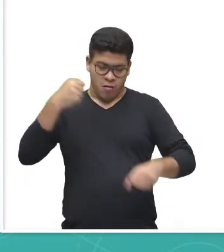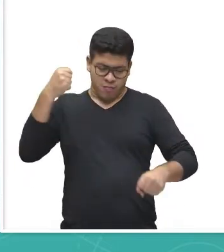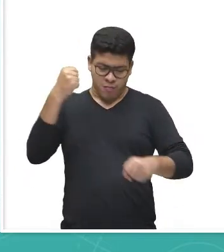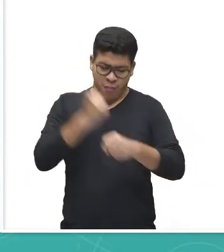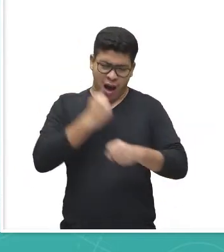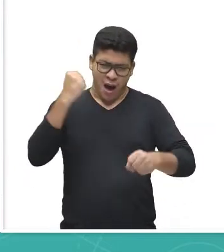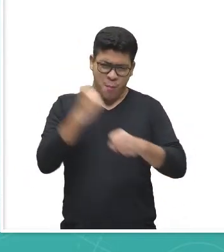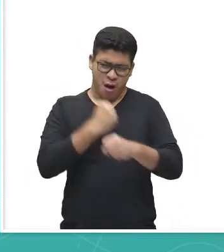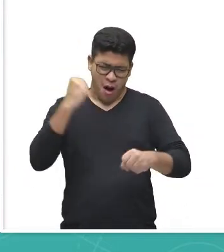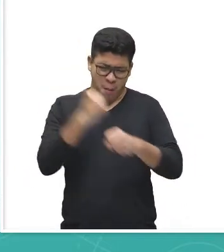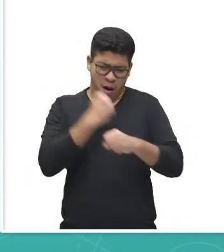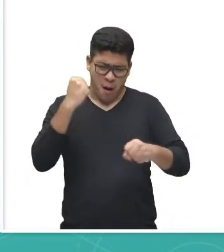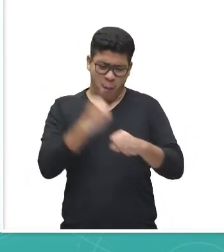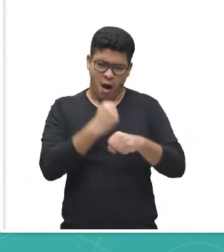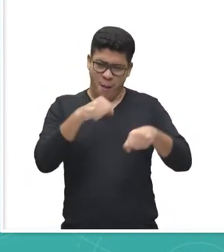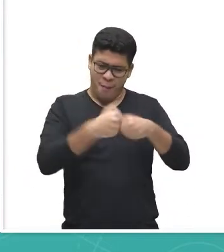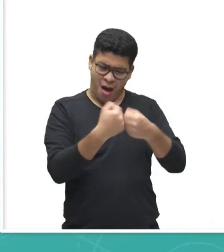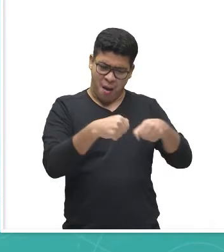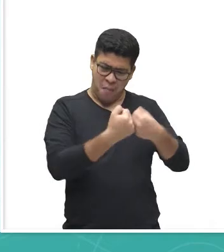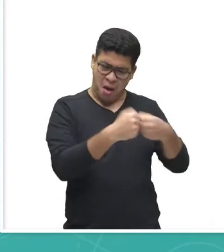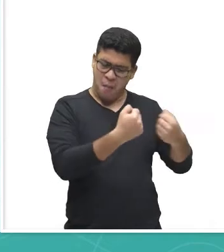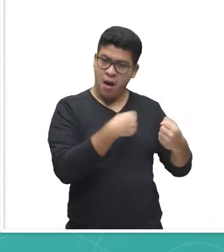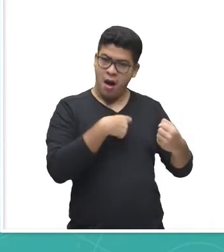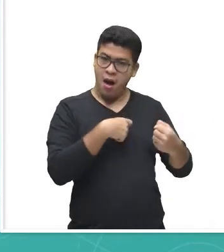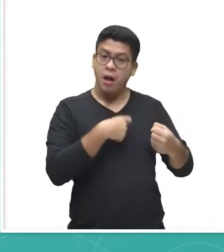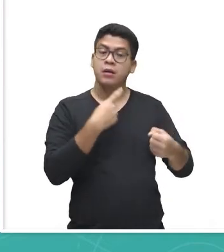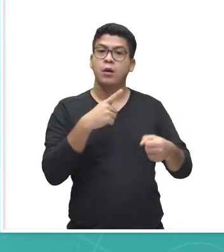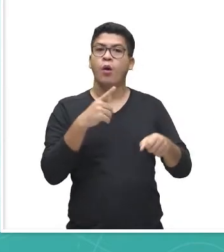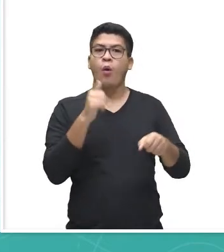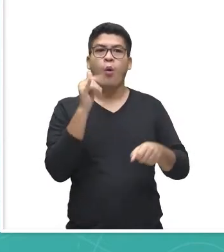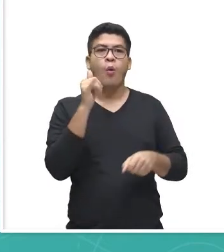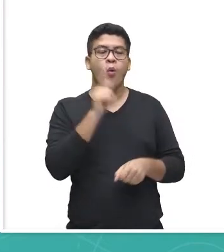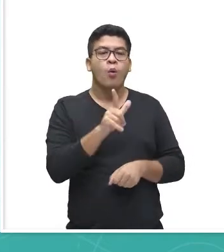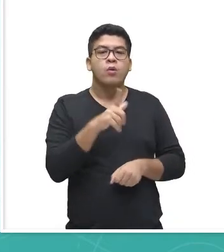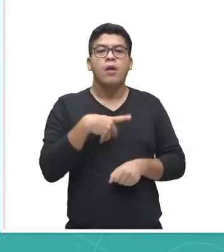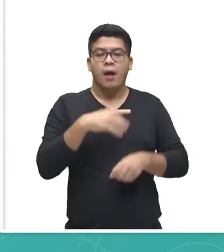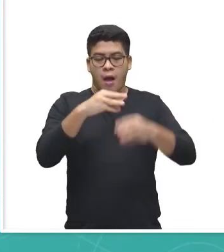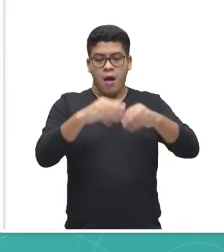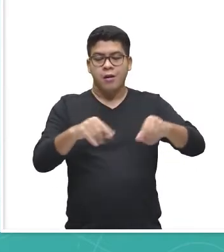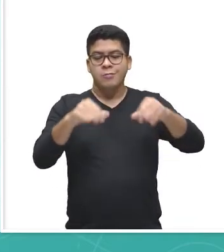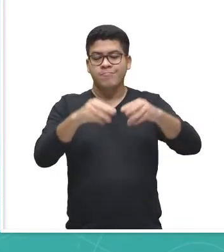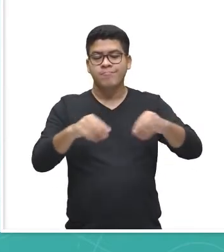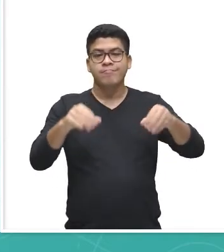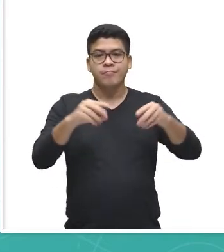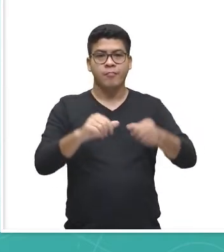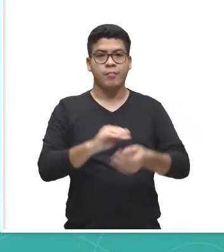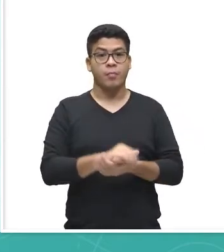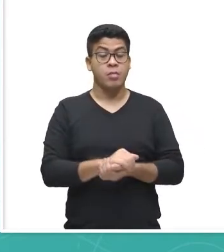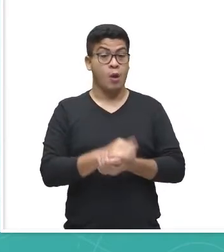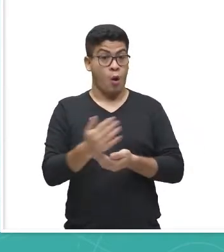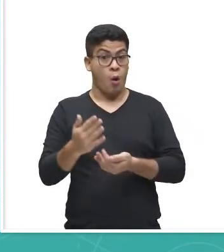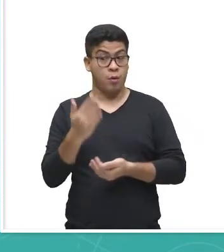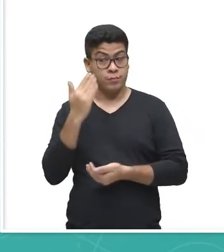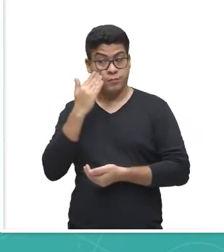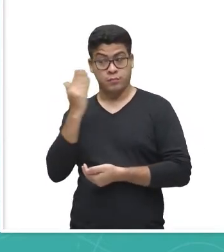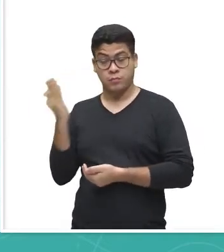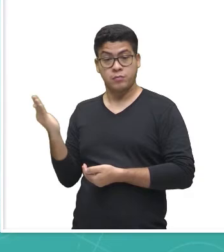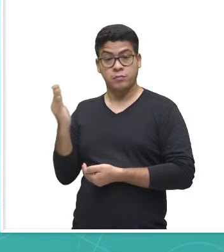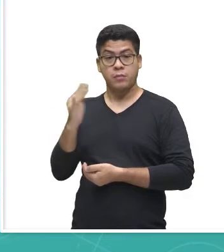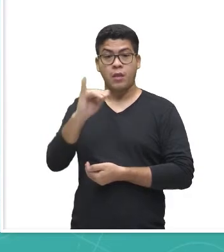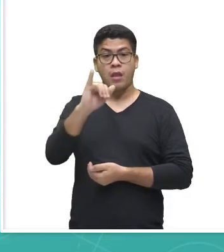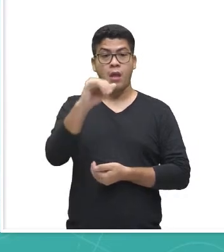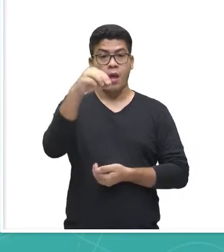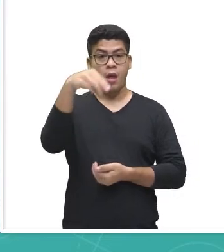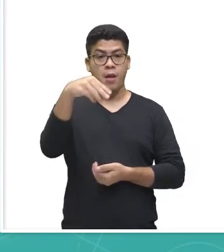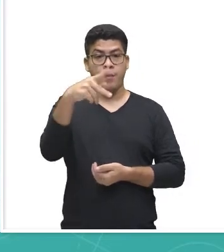areia, as porções menores da rocha, certo? Outra propriedade é a impenetrabilidade, olha aí.